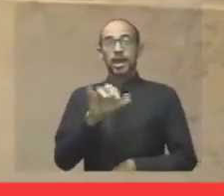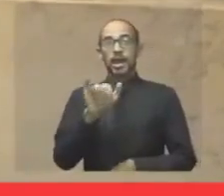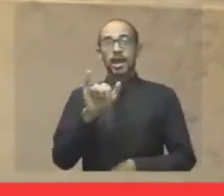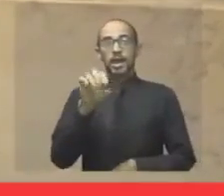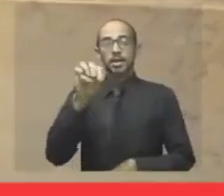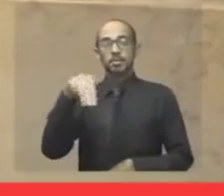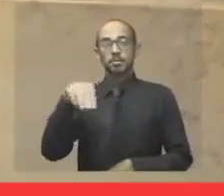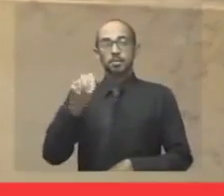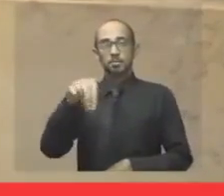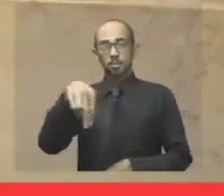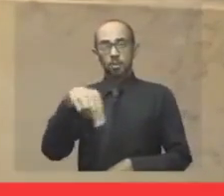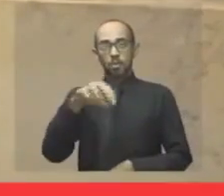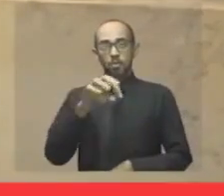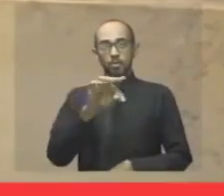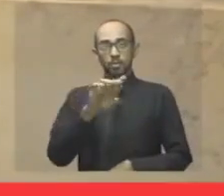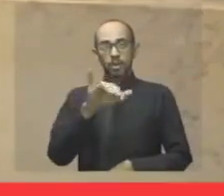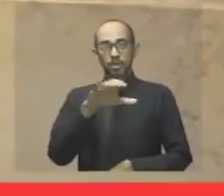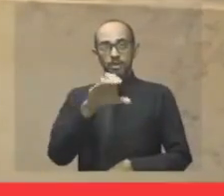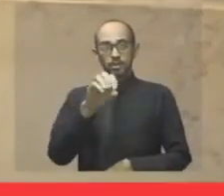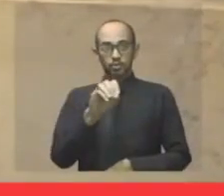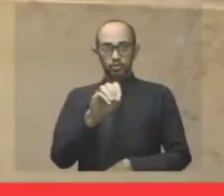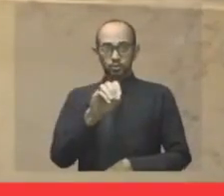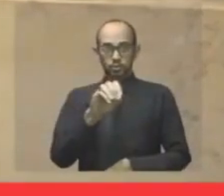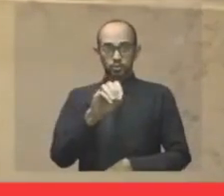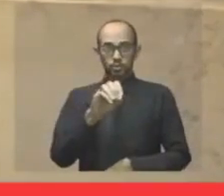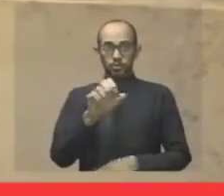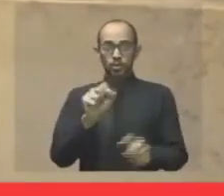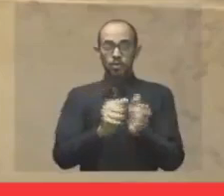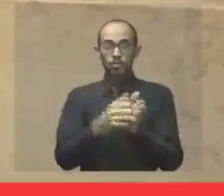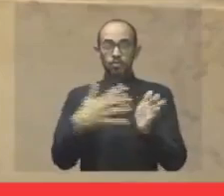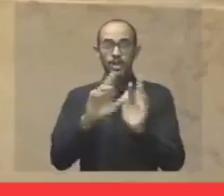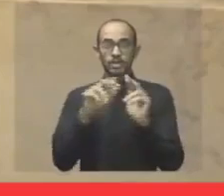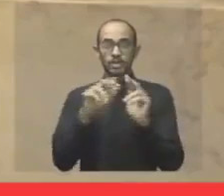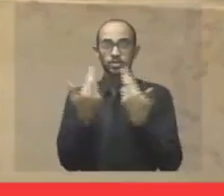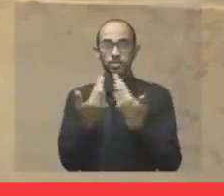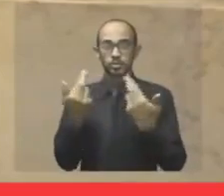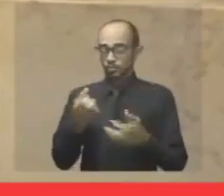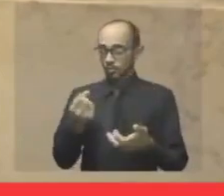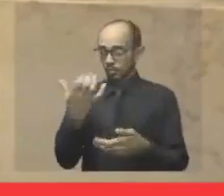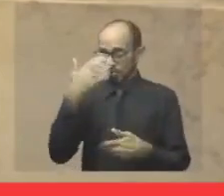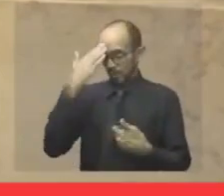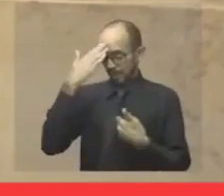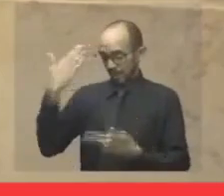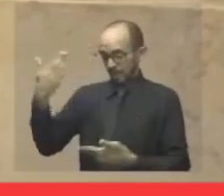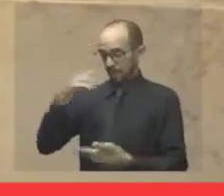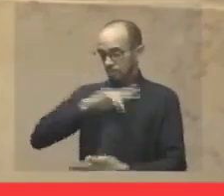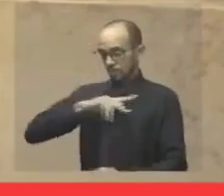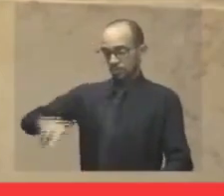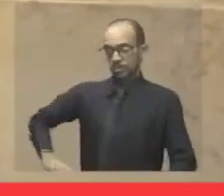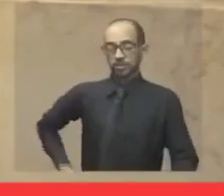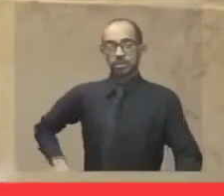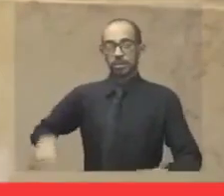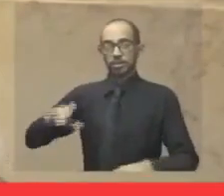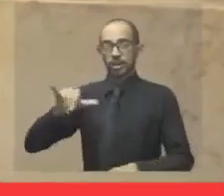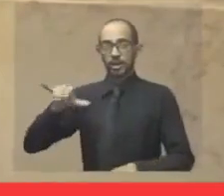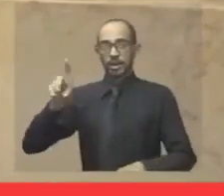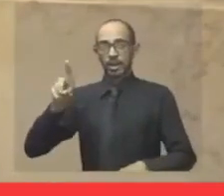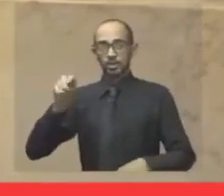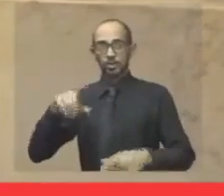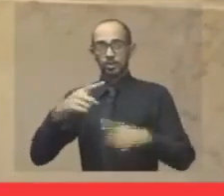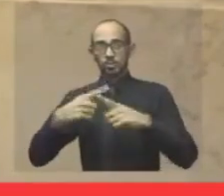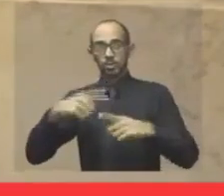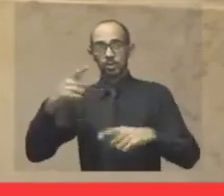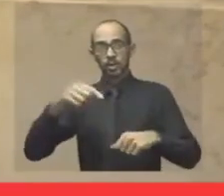Pessoal, foram muitas reuniões. Eu, quando agradeço ao presidente Carlos Caiado, é porque, primeiro, a gente tirou